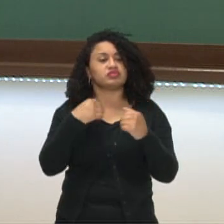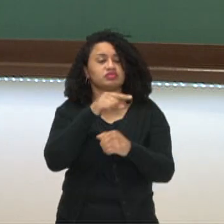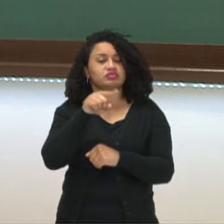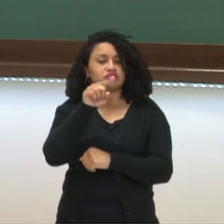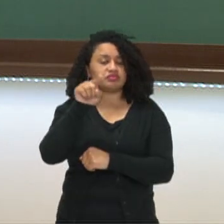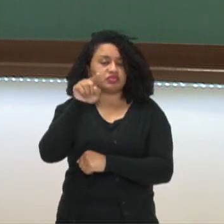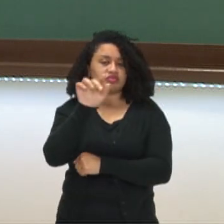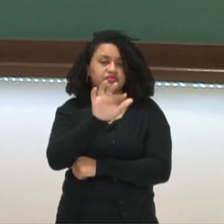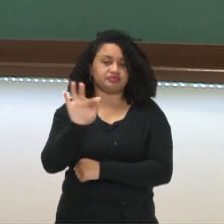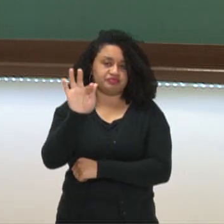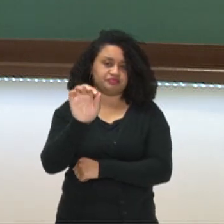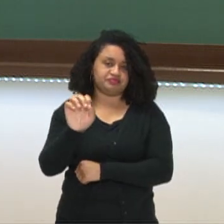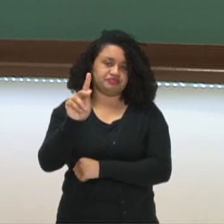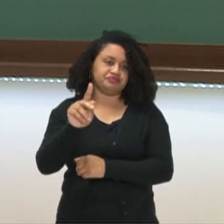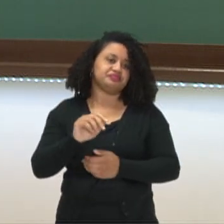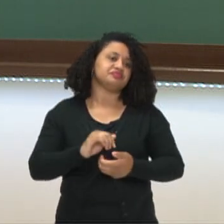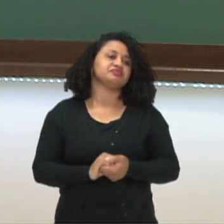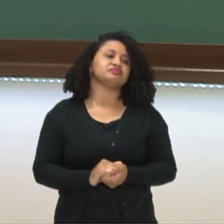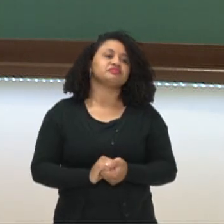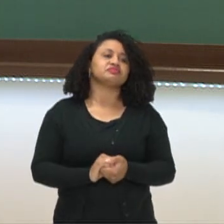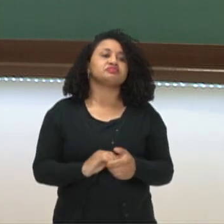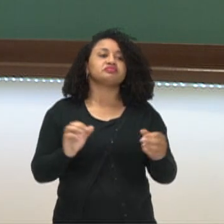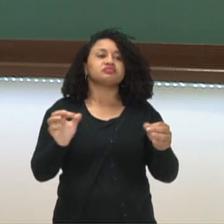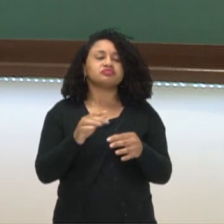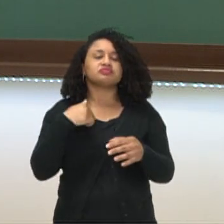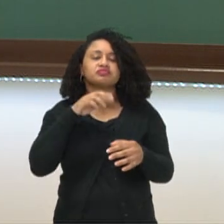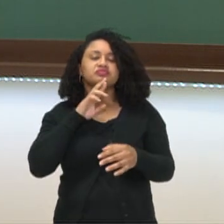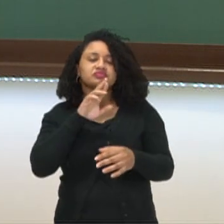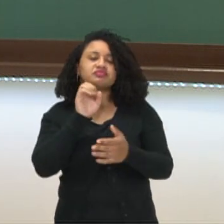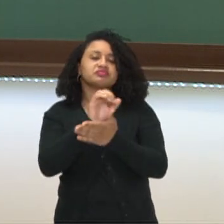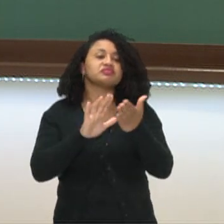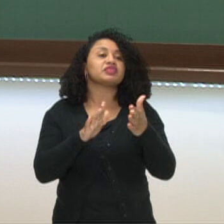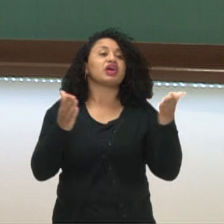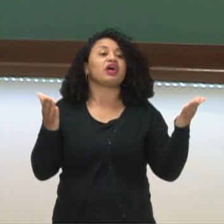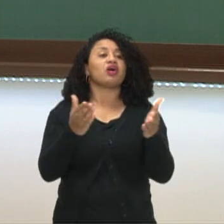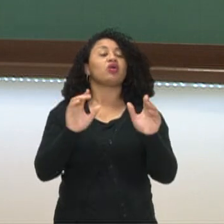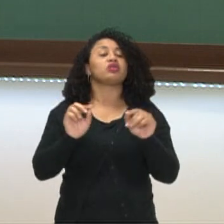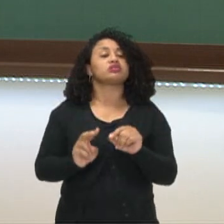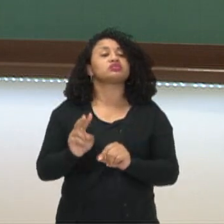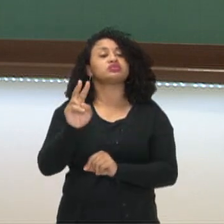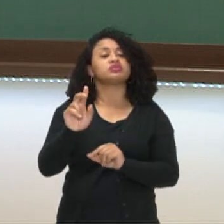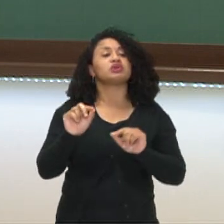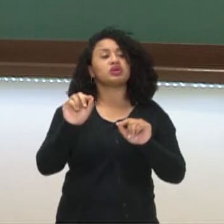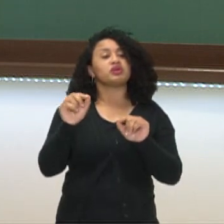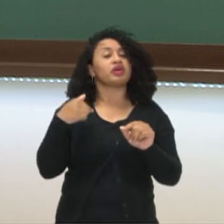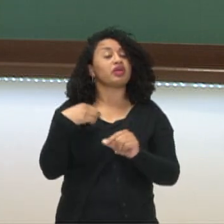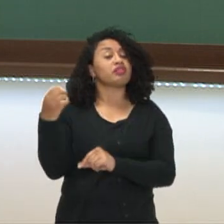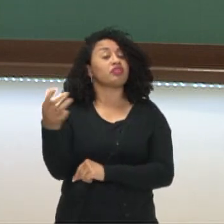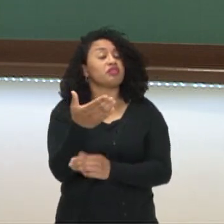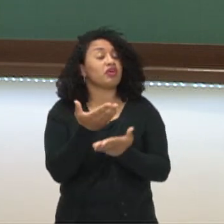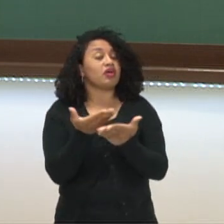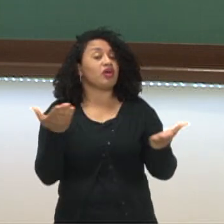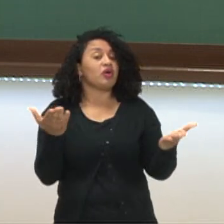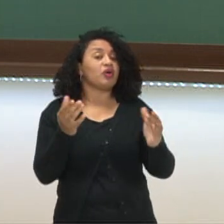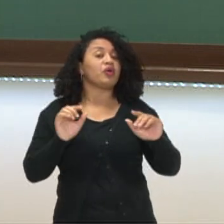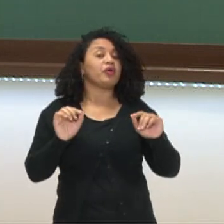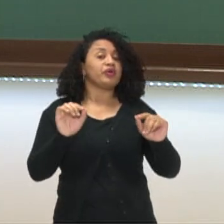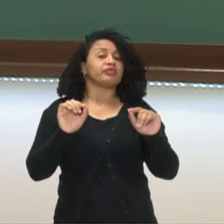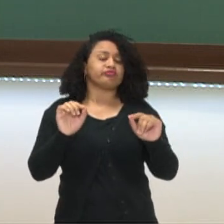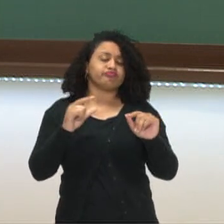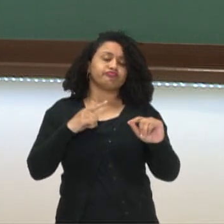microfaraday, tá? Prontinho? Vamos então continuar, vamos para a novidade da aula de hoje, que é a